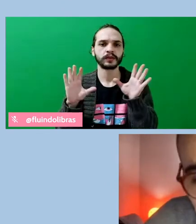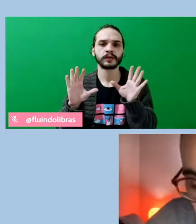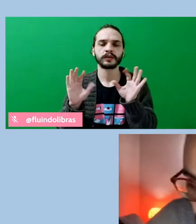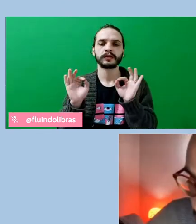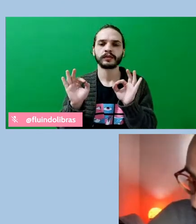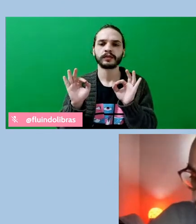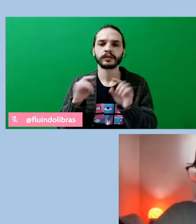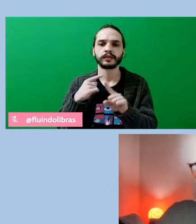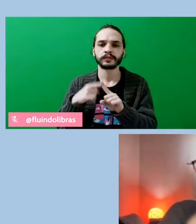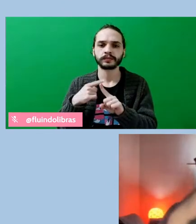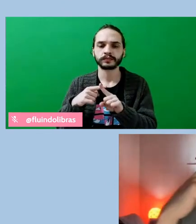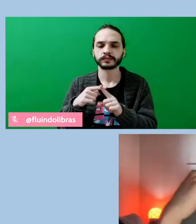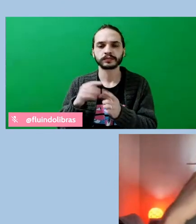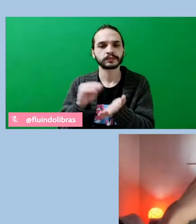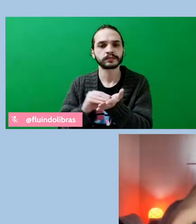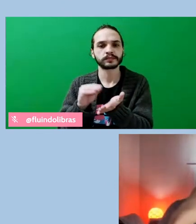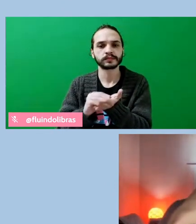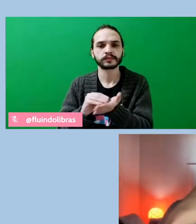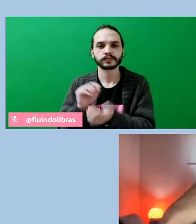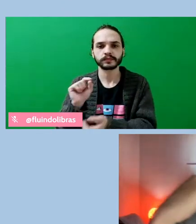pela falta de